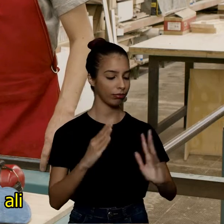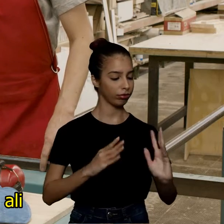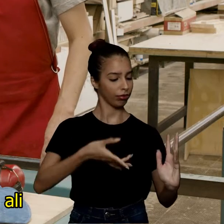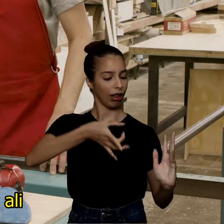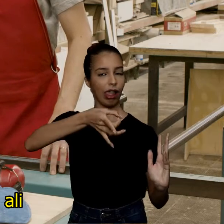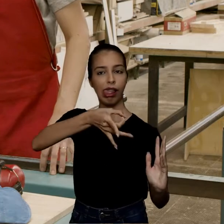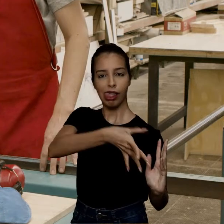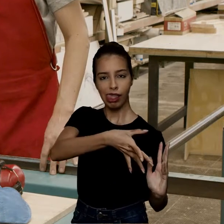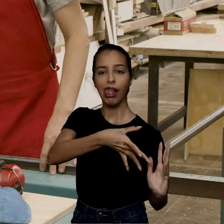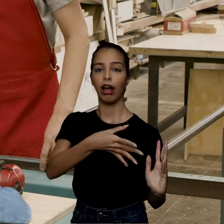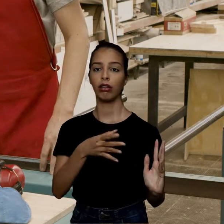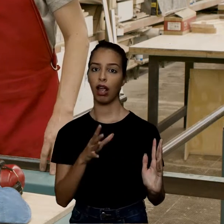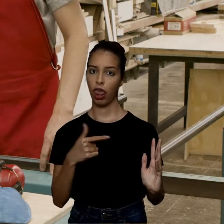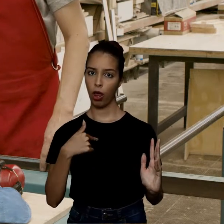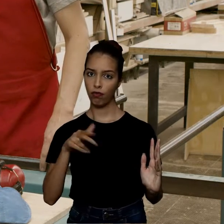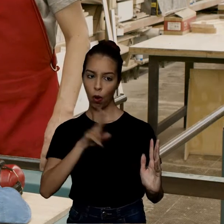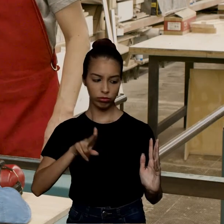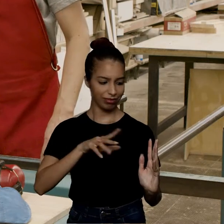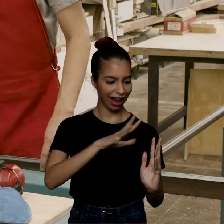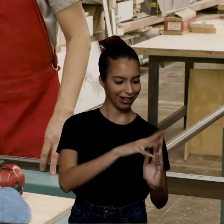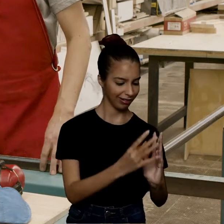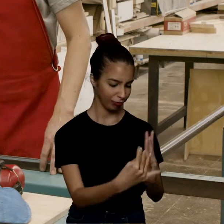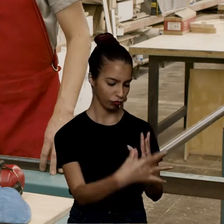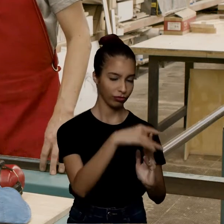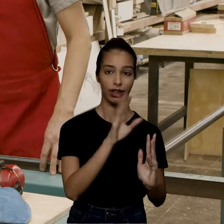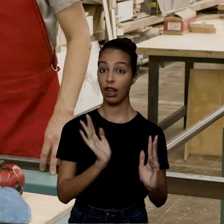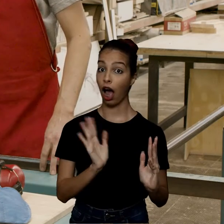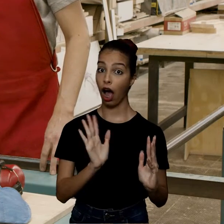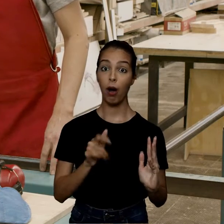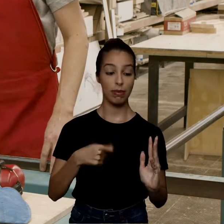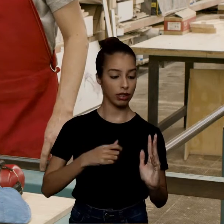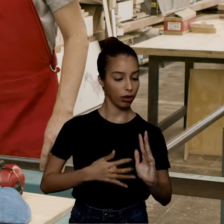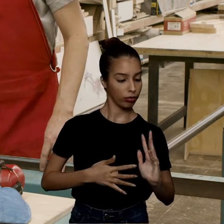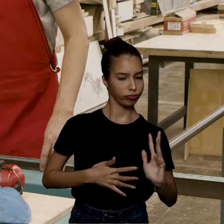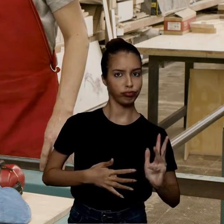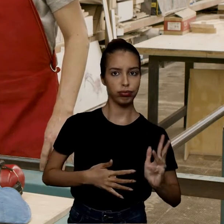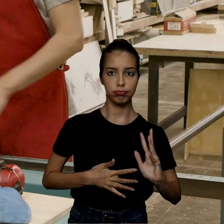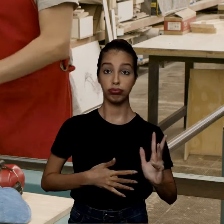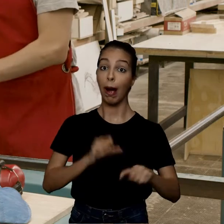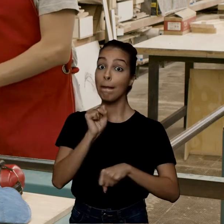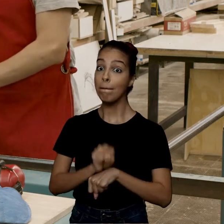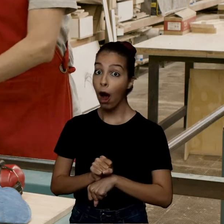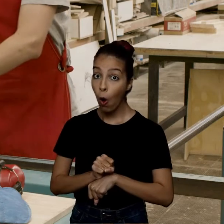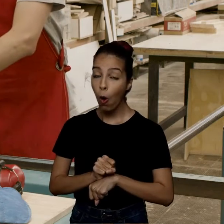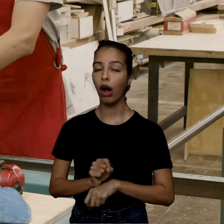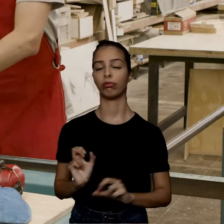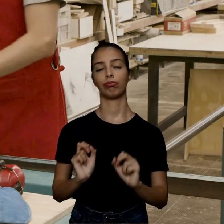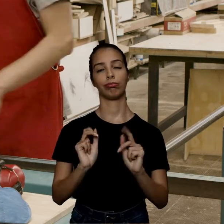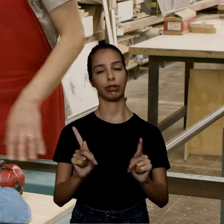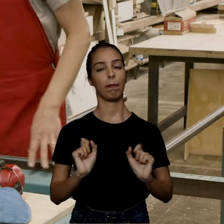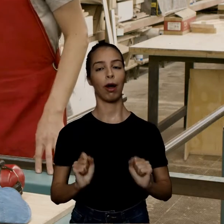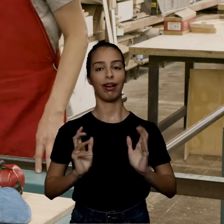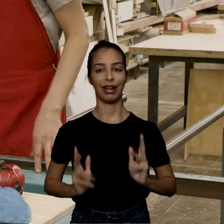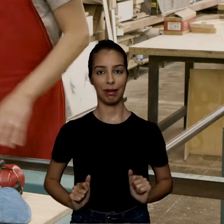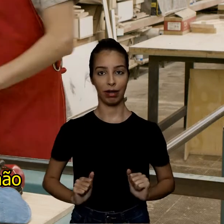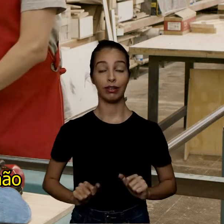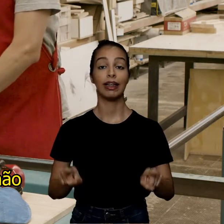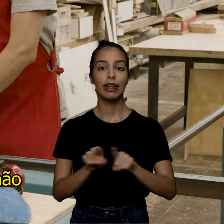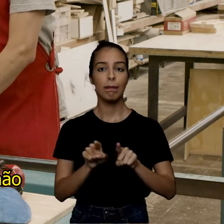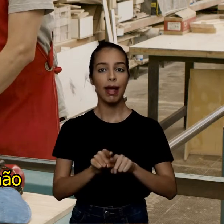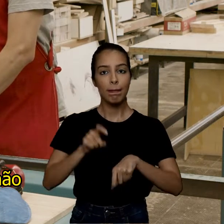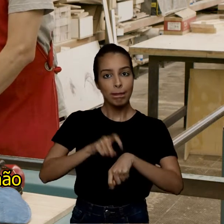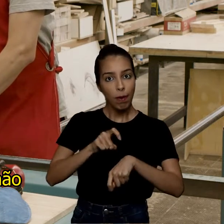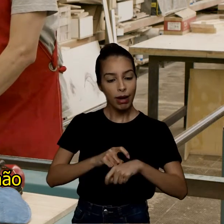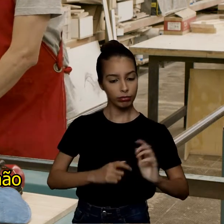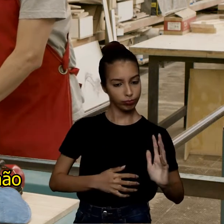pedacinho de madeira ali, é o que sobra do corte, eu não mexo nele até que a serra pare. E inclusive no processo aqui de corte também a gente